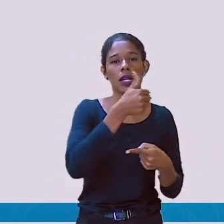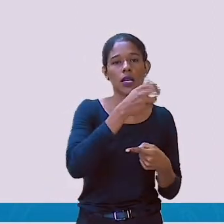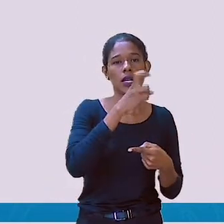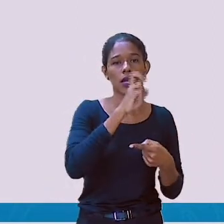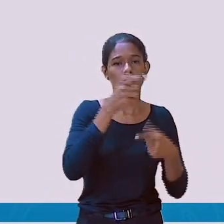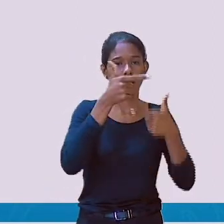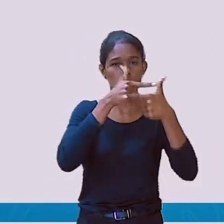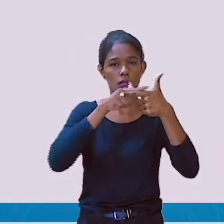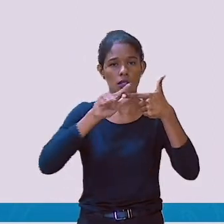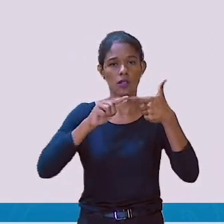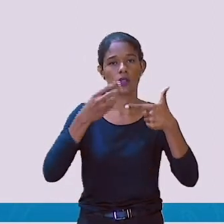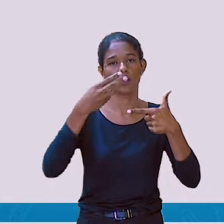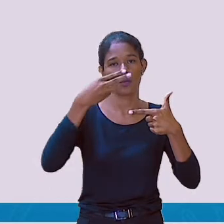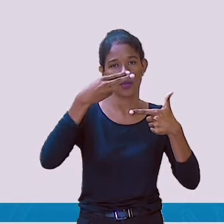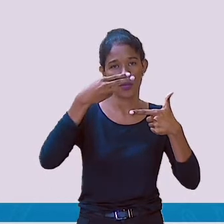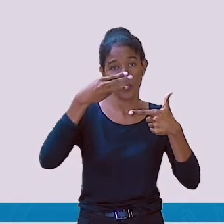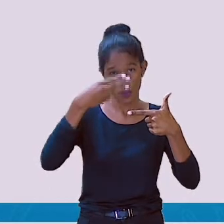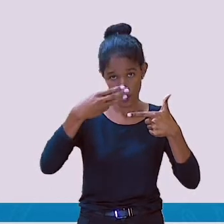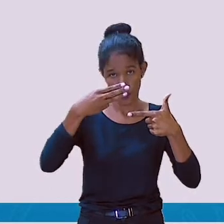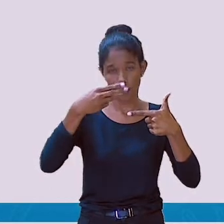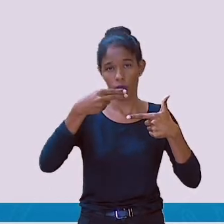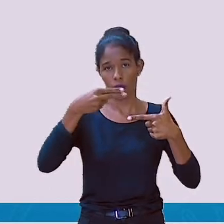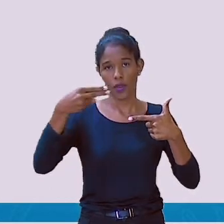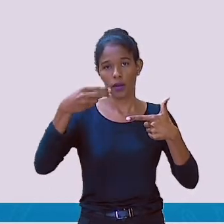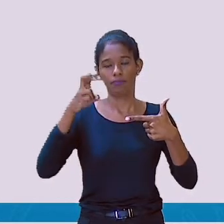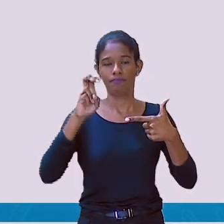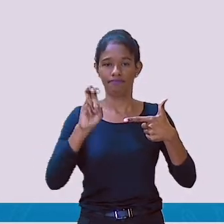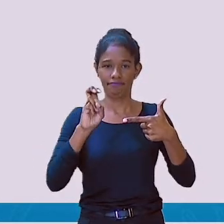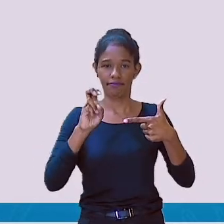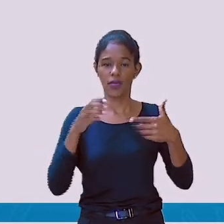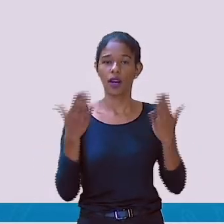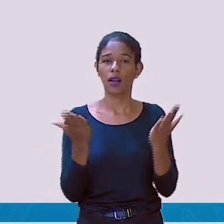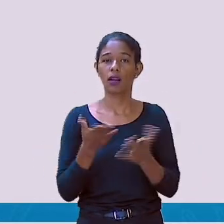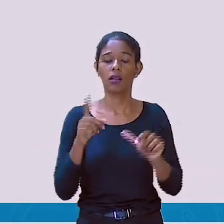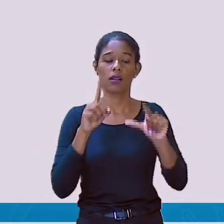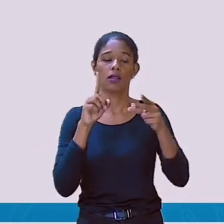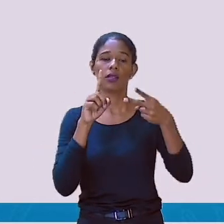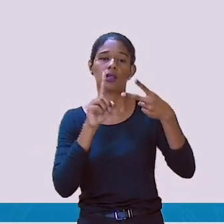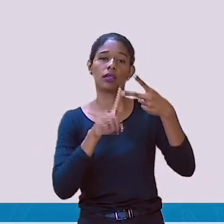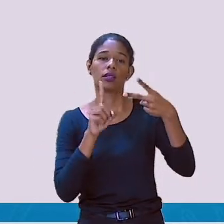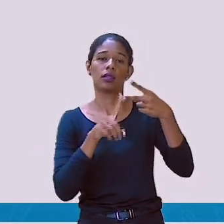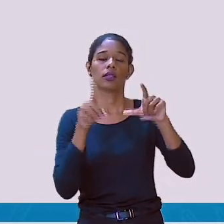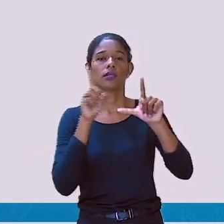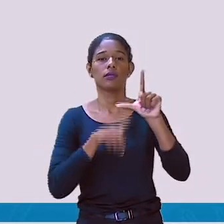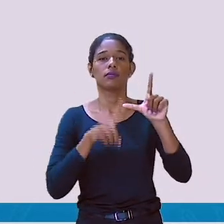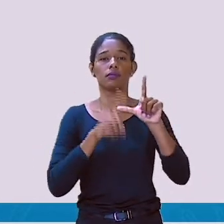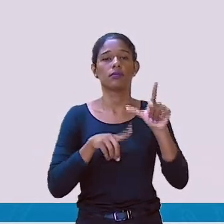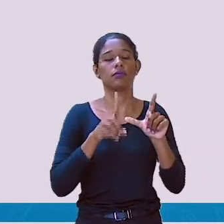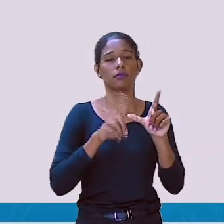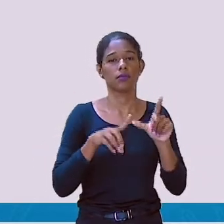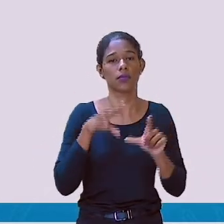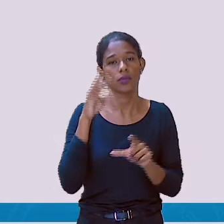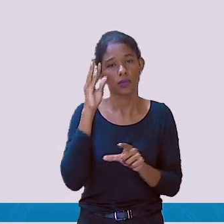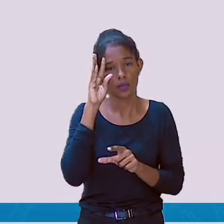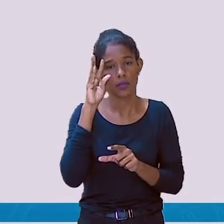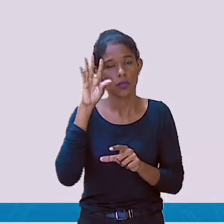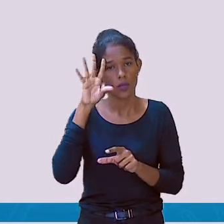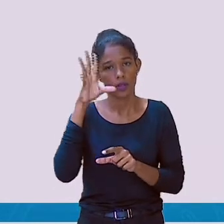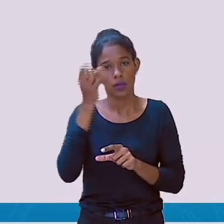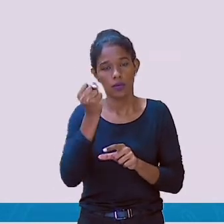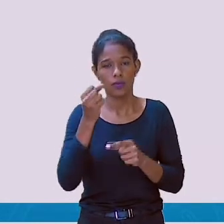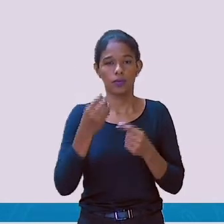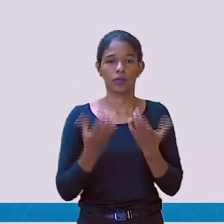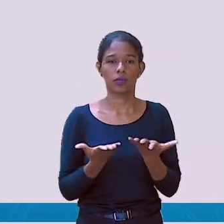3, 5. Agora eu vou resolver a parte literal, que vai ser A elevado à